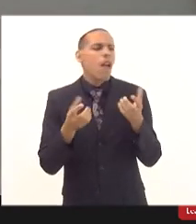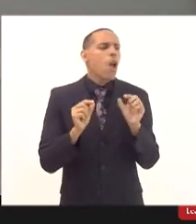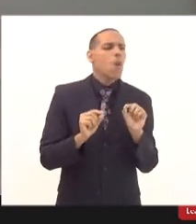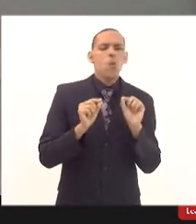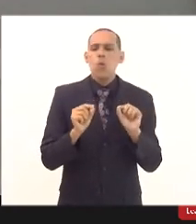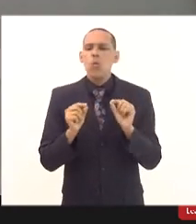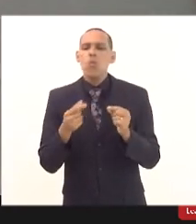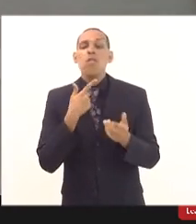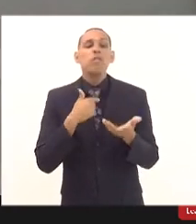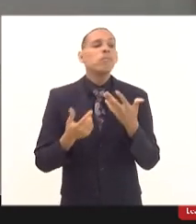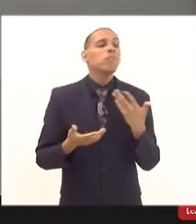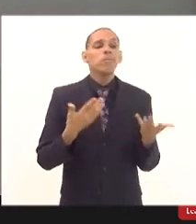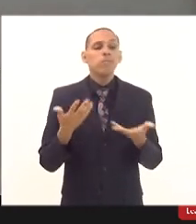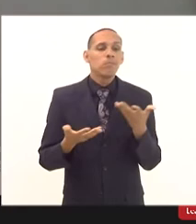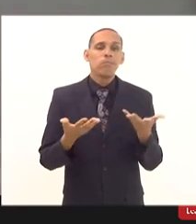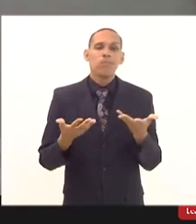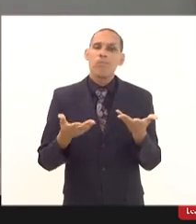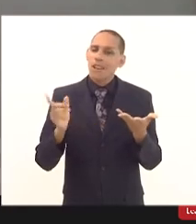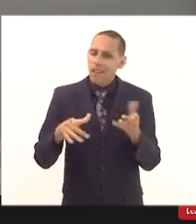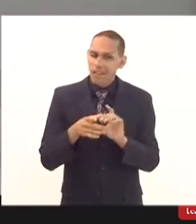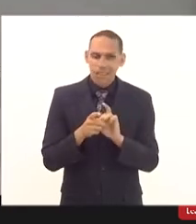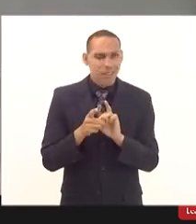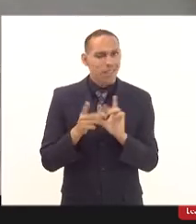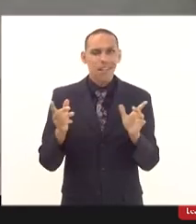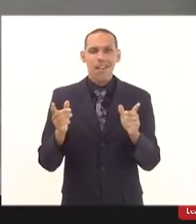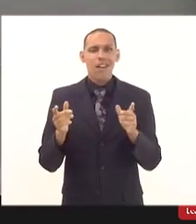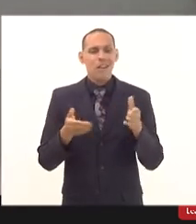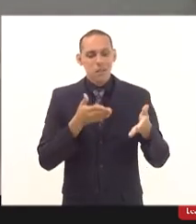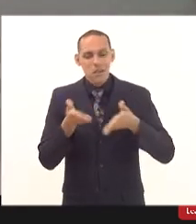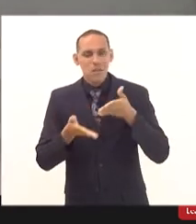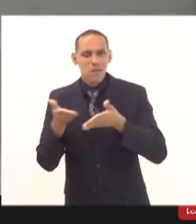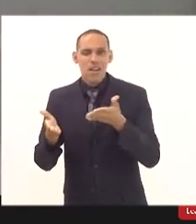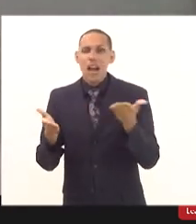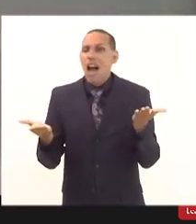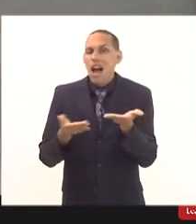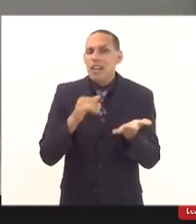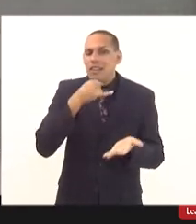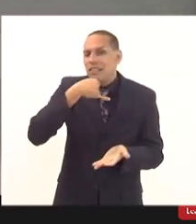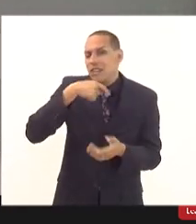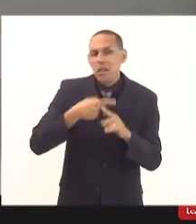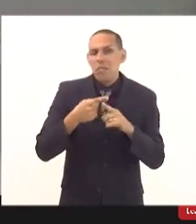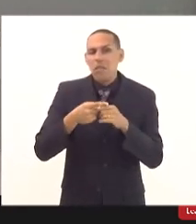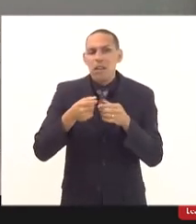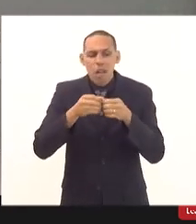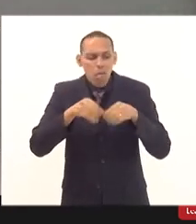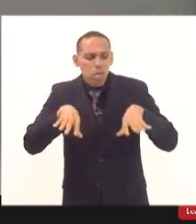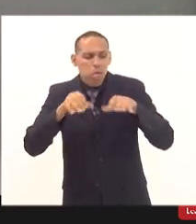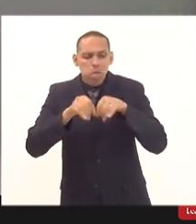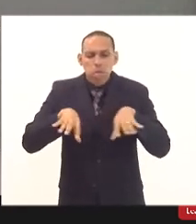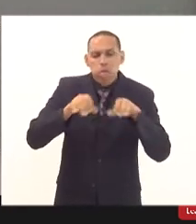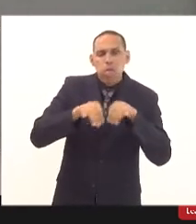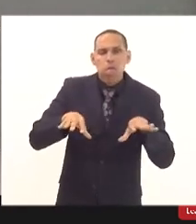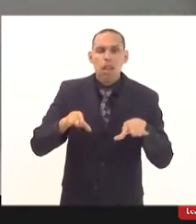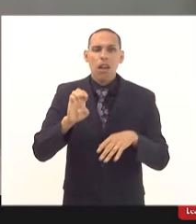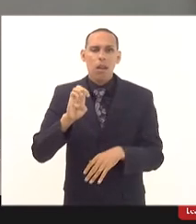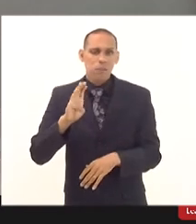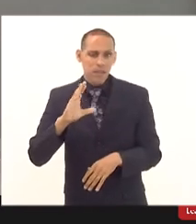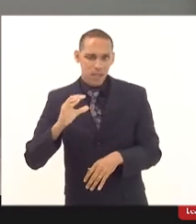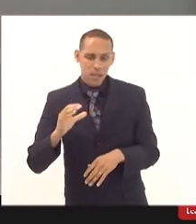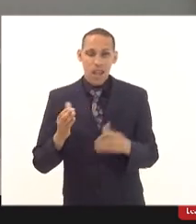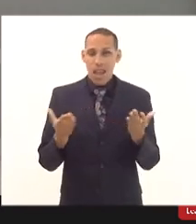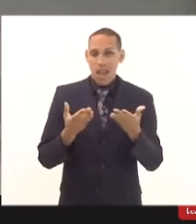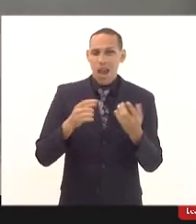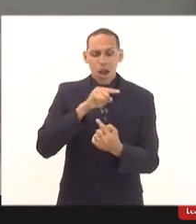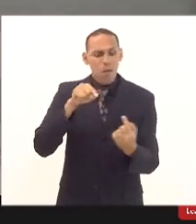então foi realmente uma gestão muito democrática e o que que é muito triste é ver como se desmantele a e b se vem com um propósito